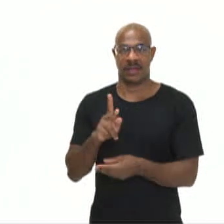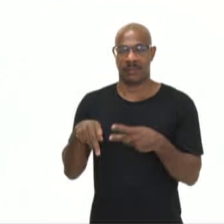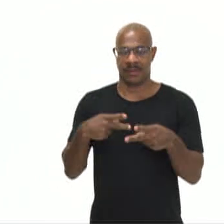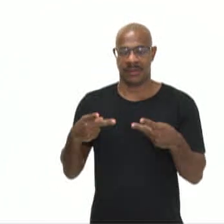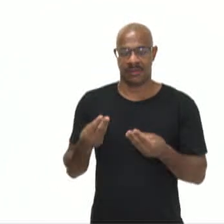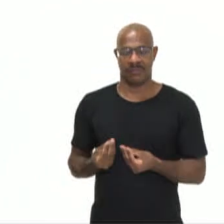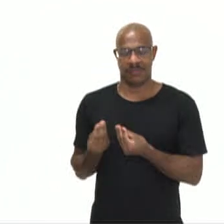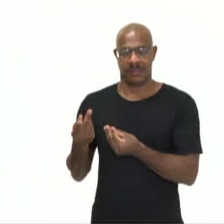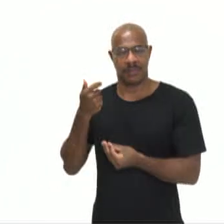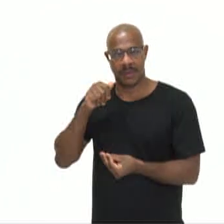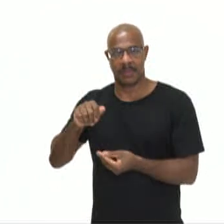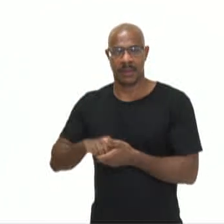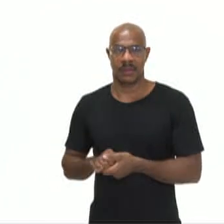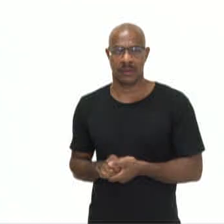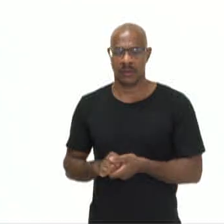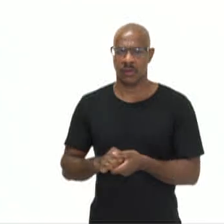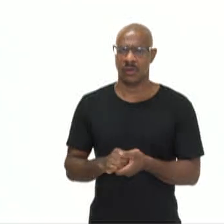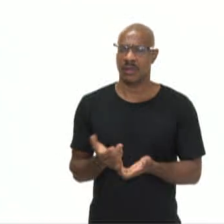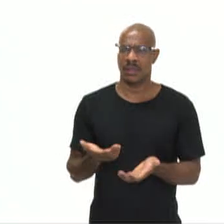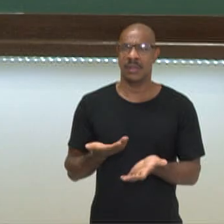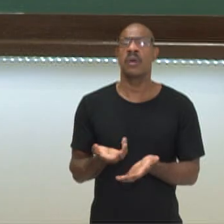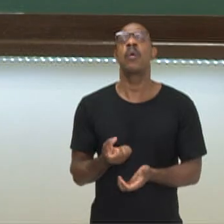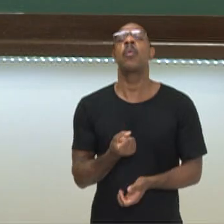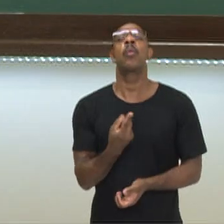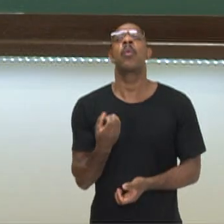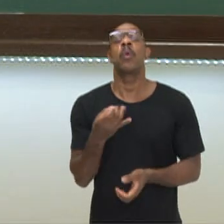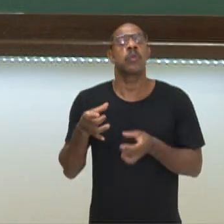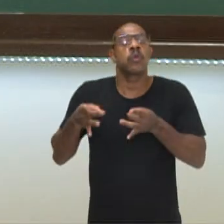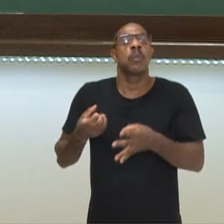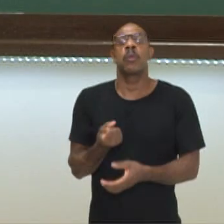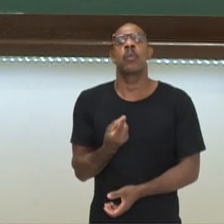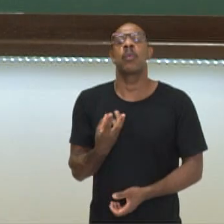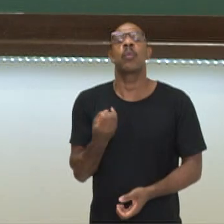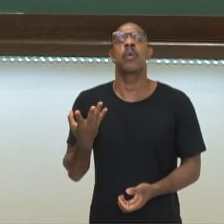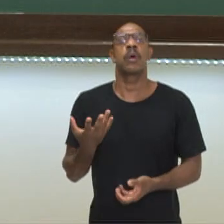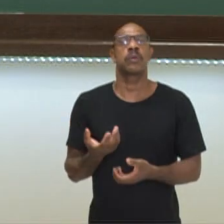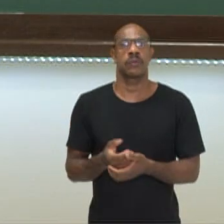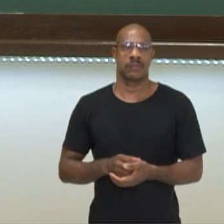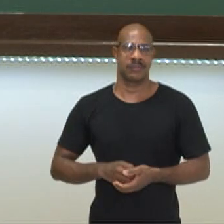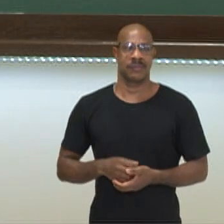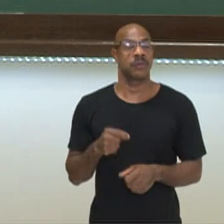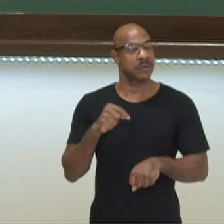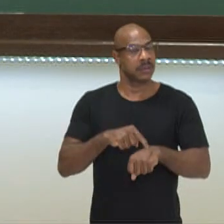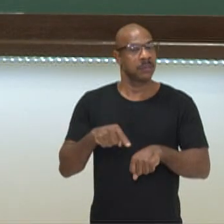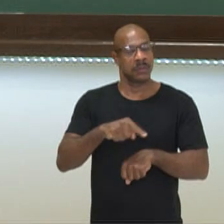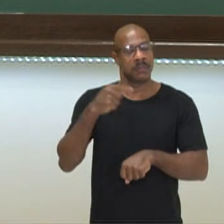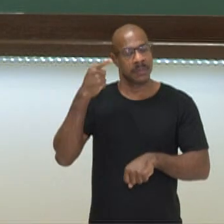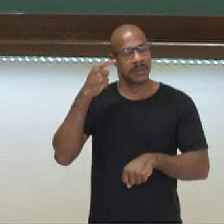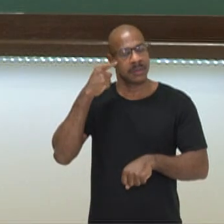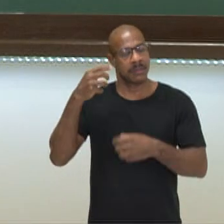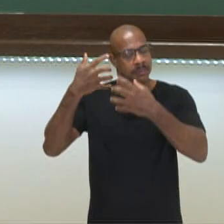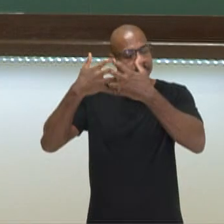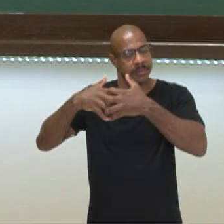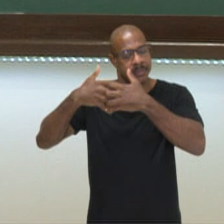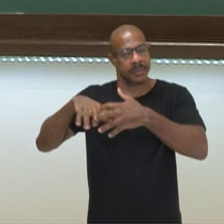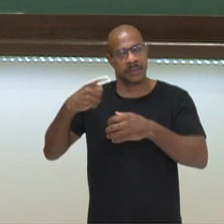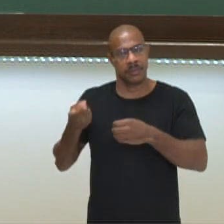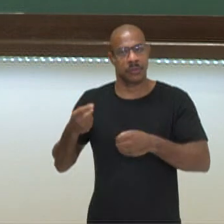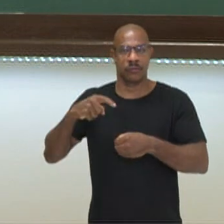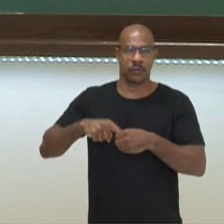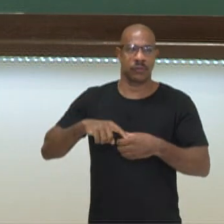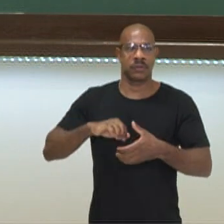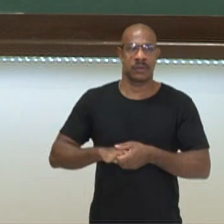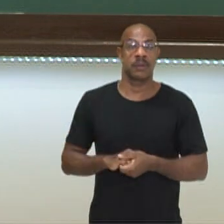R$ 25. Será que ainda sobrou dinheiro para o Thiago? Bom, a prof vai dar um tempo para vocês pensarem e a gente já